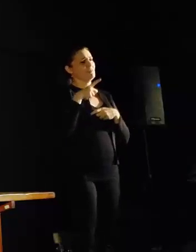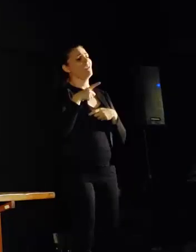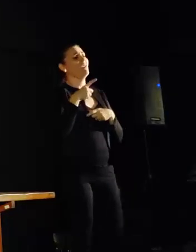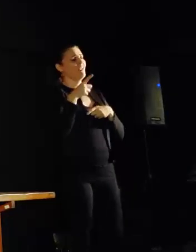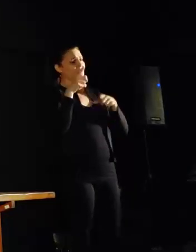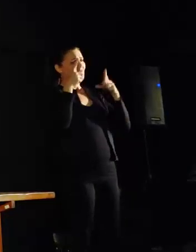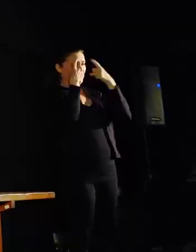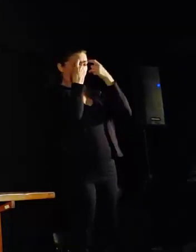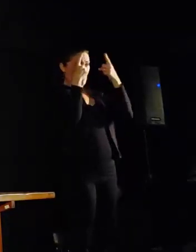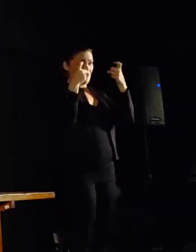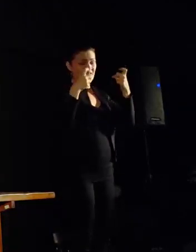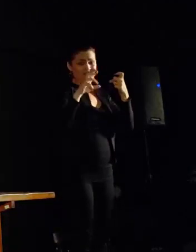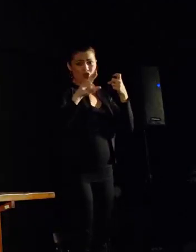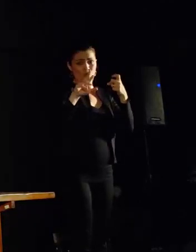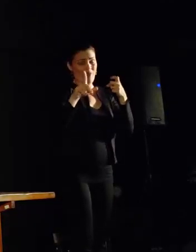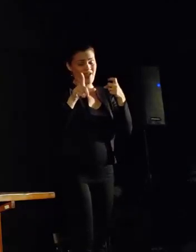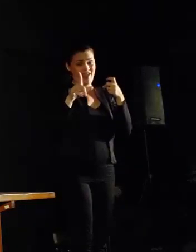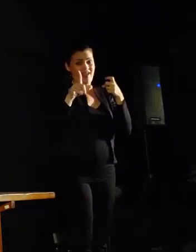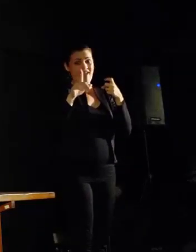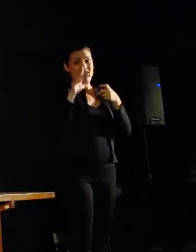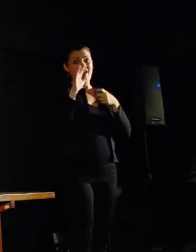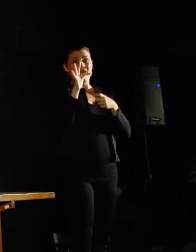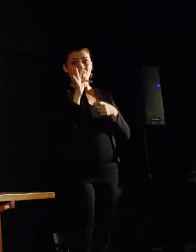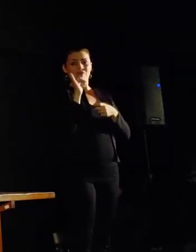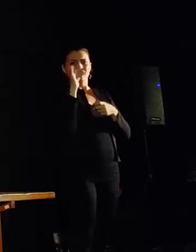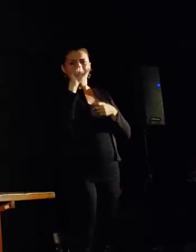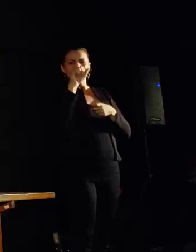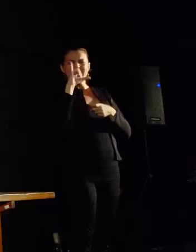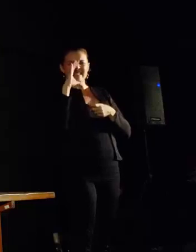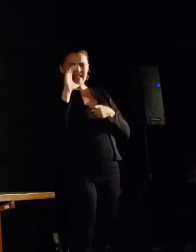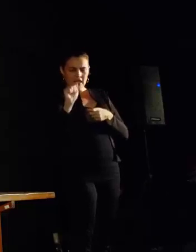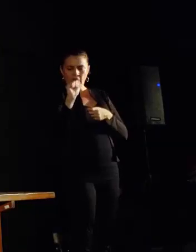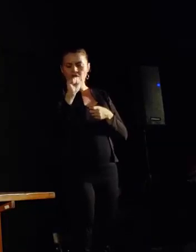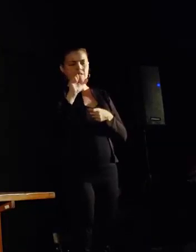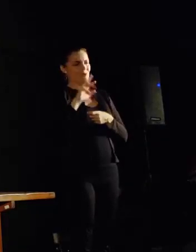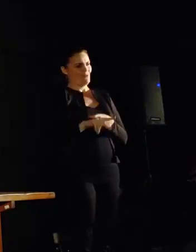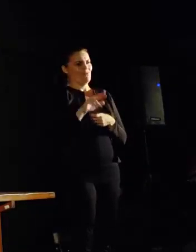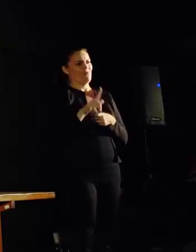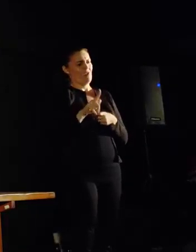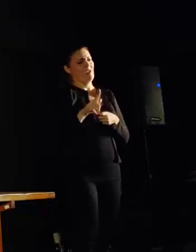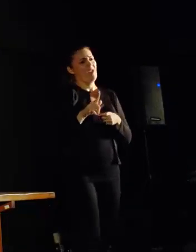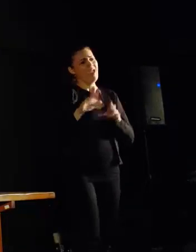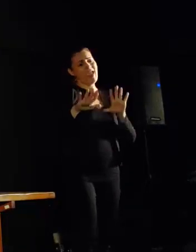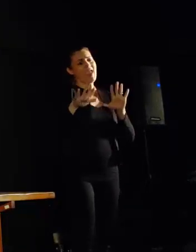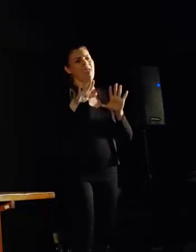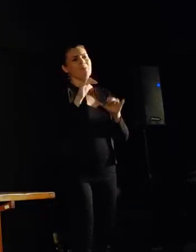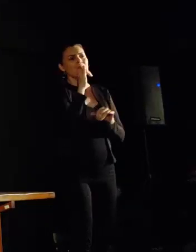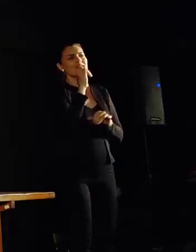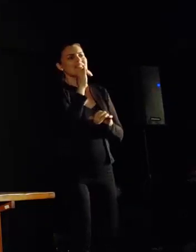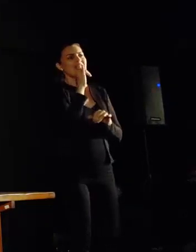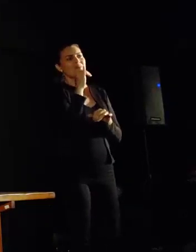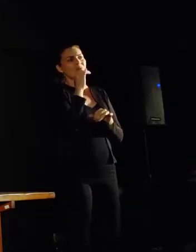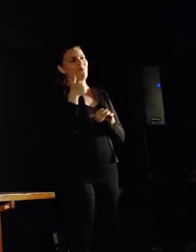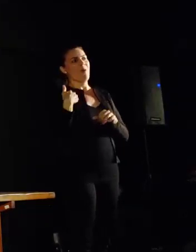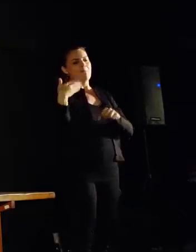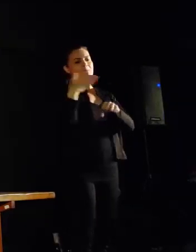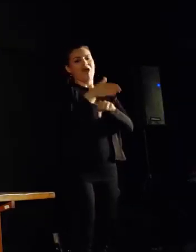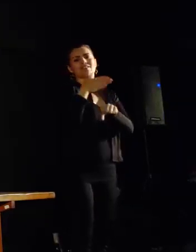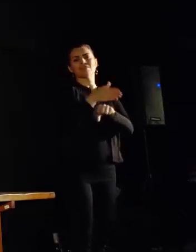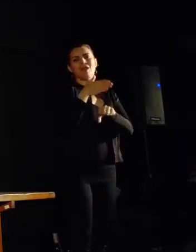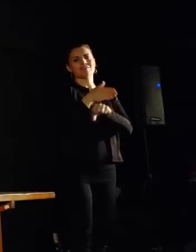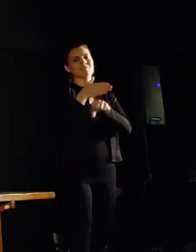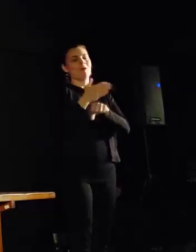violência física efetiva. Ela é a violência da não participação. Ela é a violência da